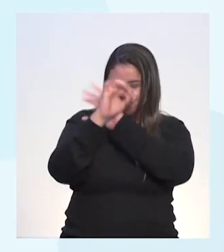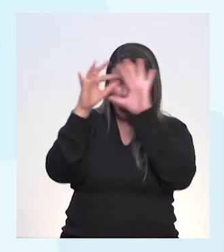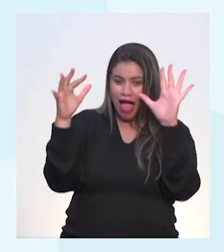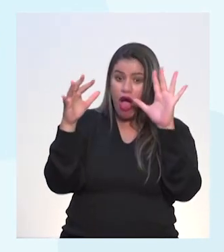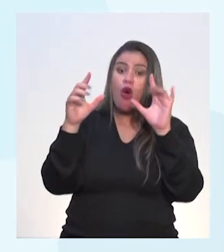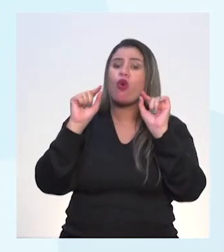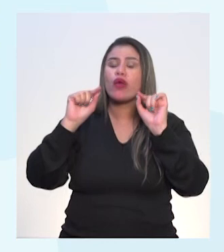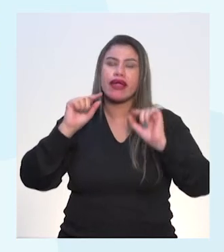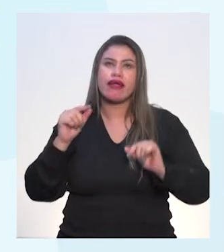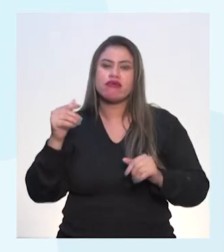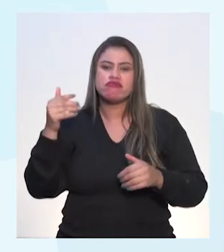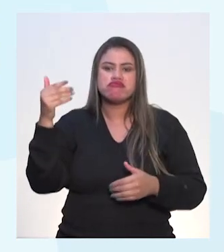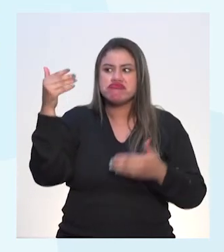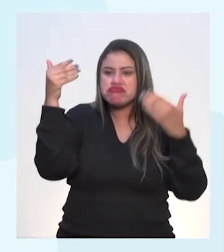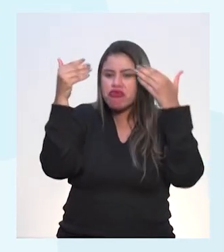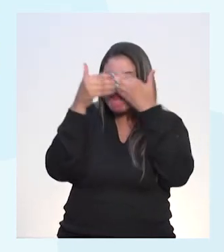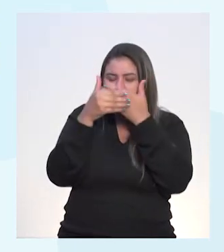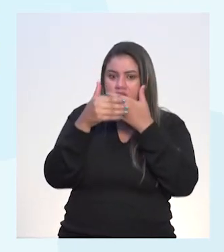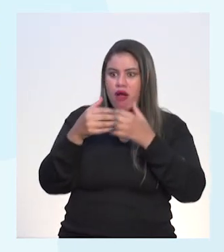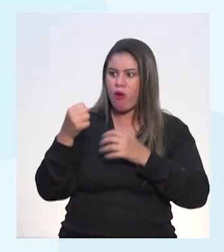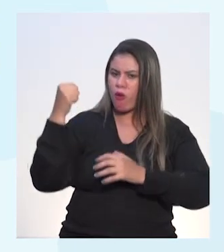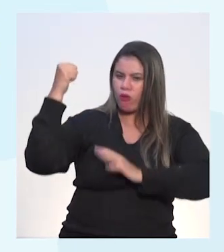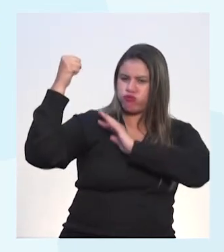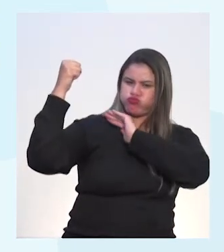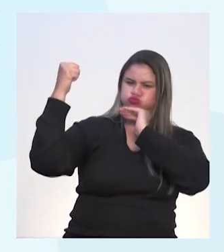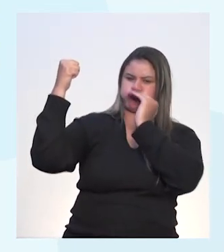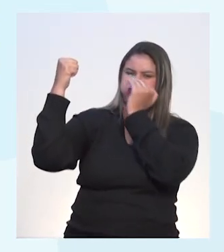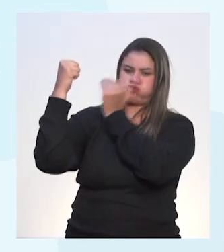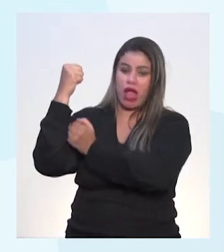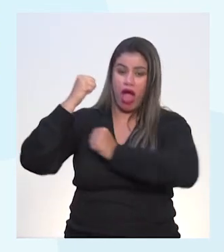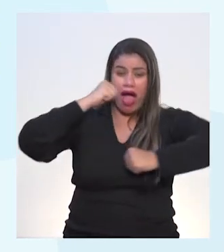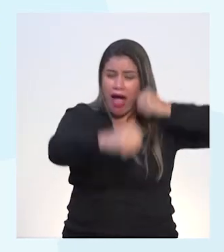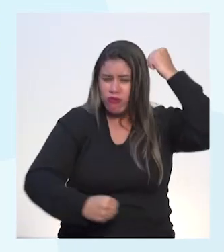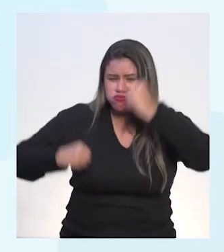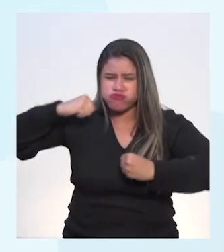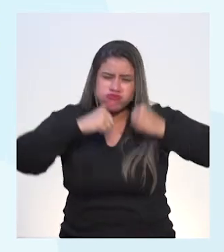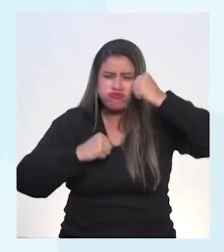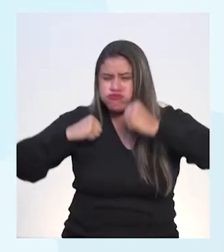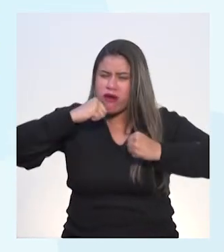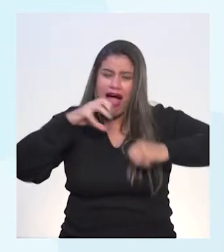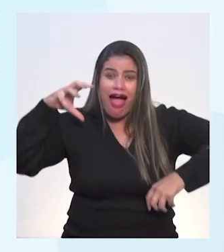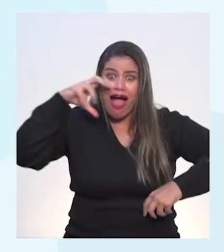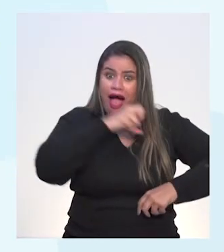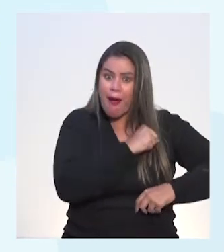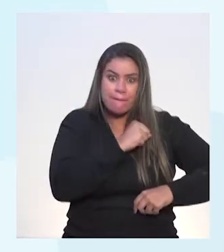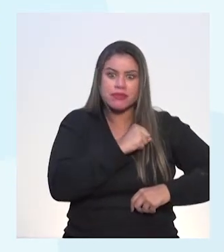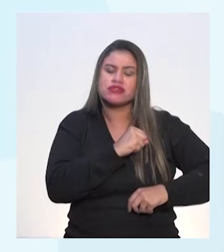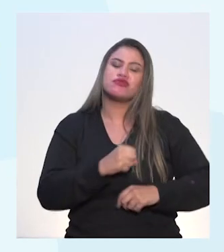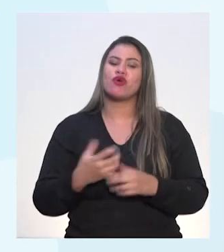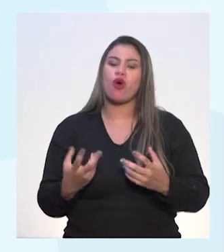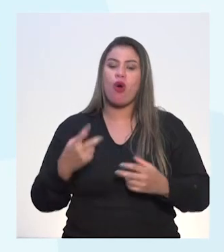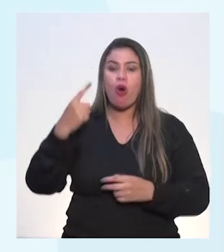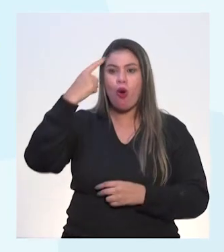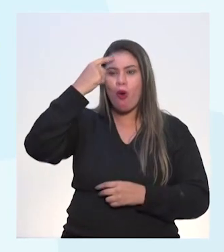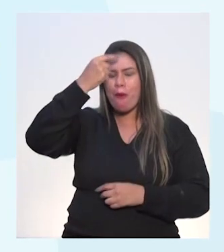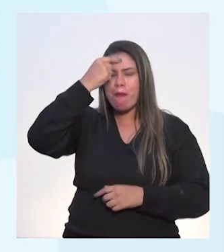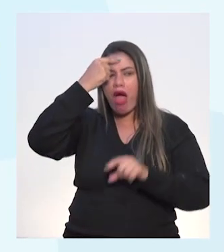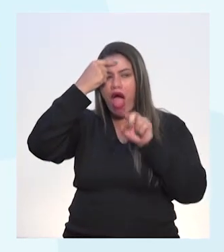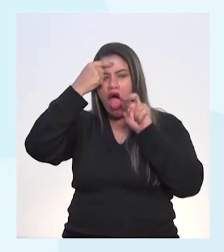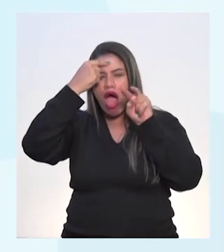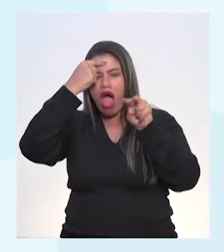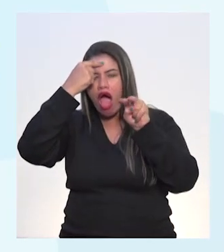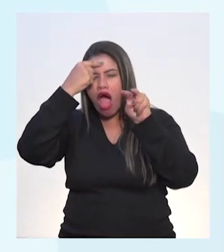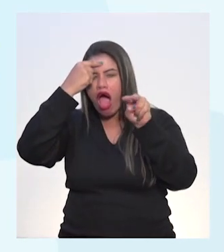Invisível tirar força de um a correr mais rápido que o vento ou conseguir ler mentes são poderes' que